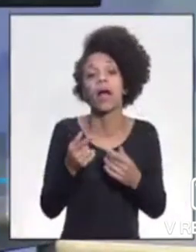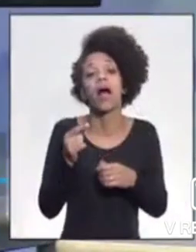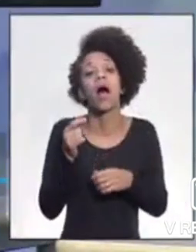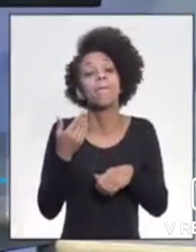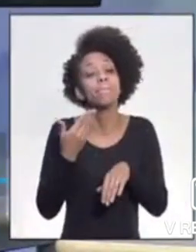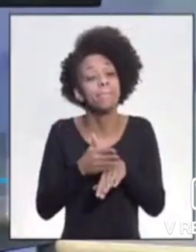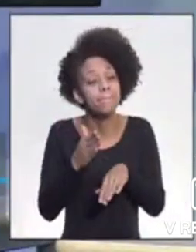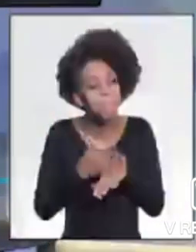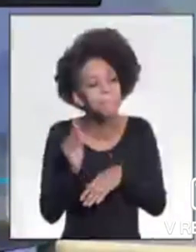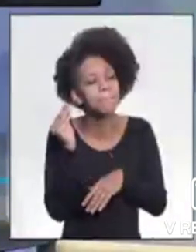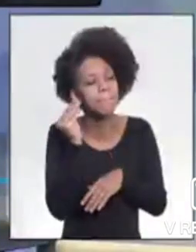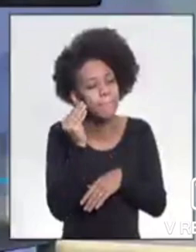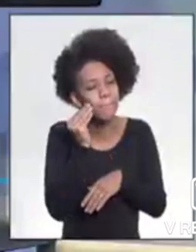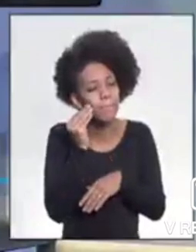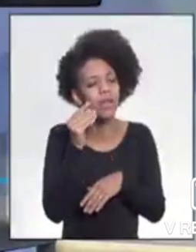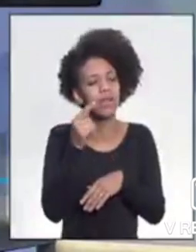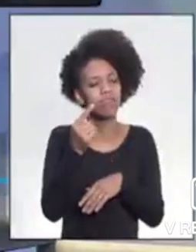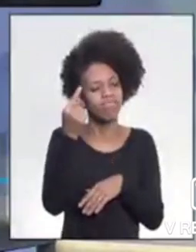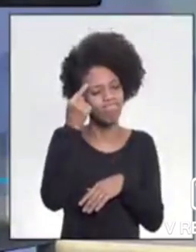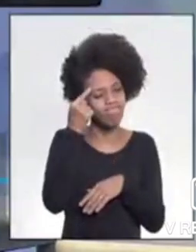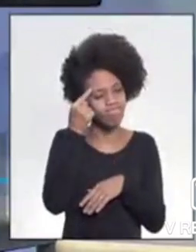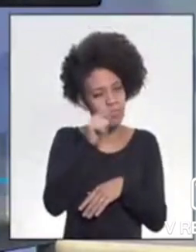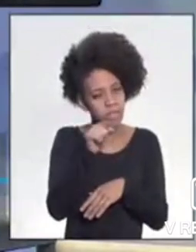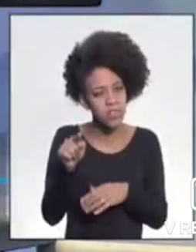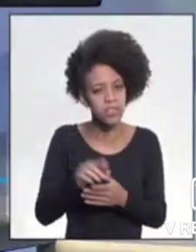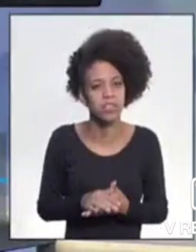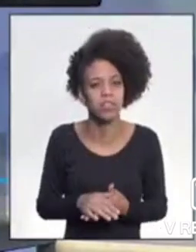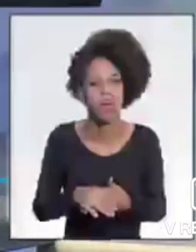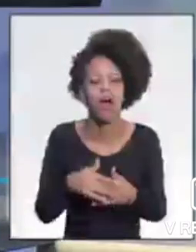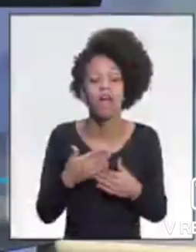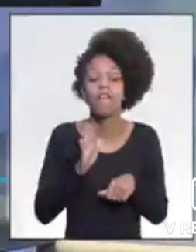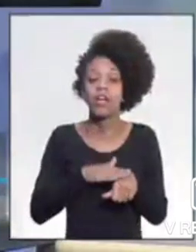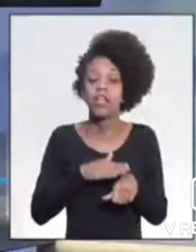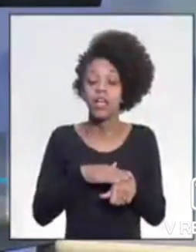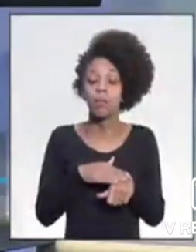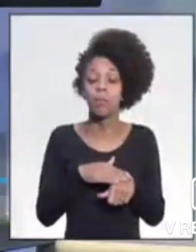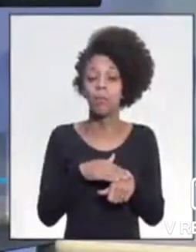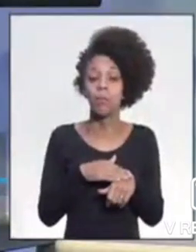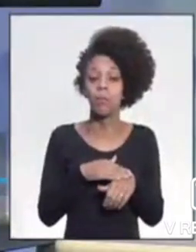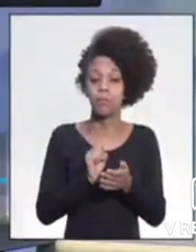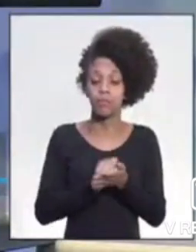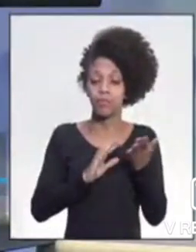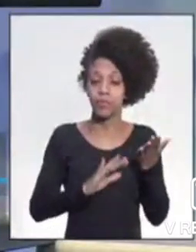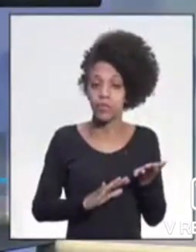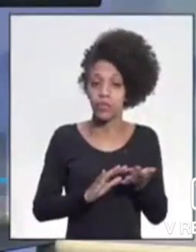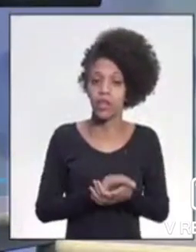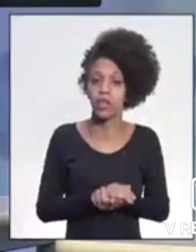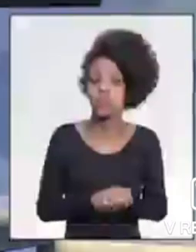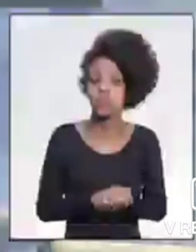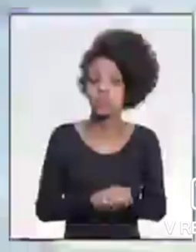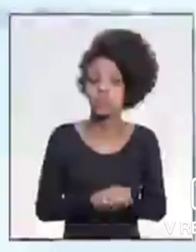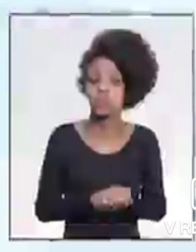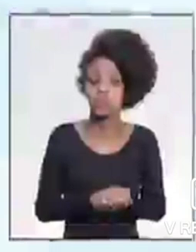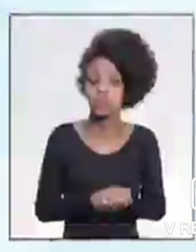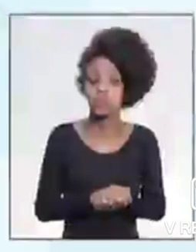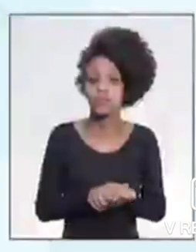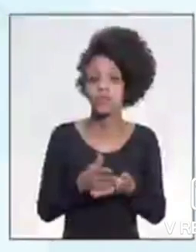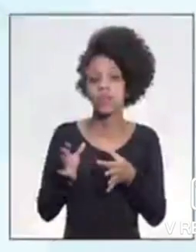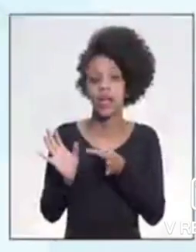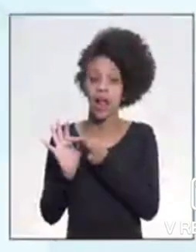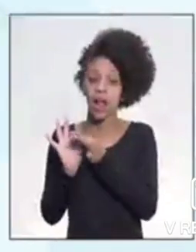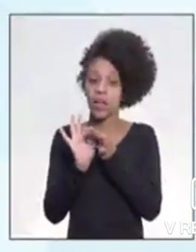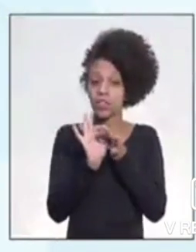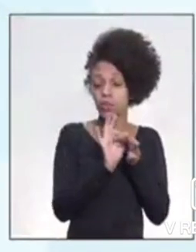quero testar o conhecimento de vocês, a observação de vocês. Vocês vão realizar essa atividade aqui, que é de